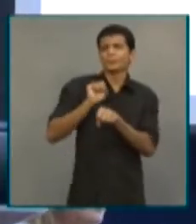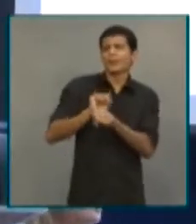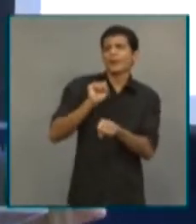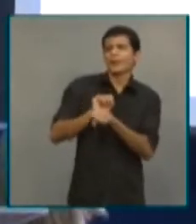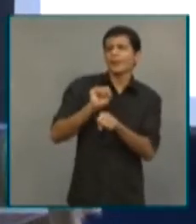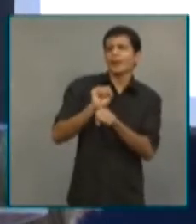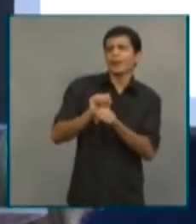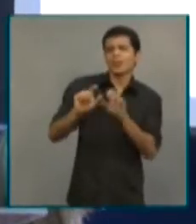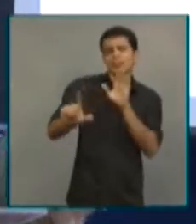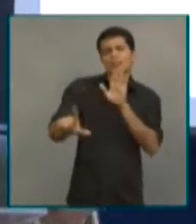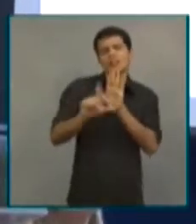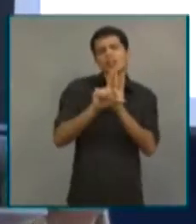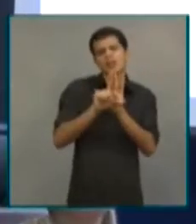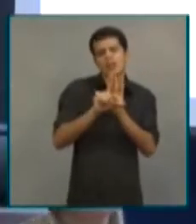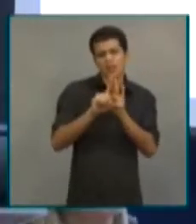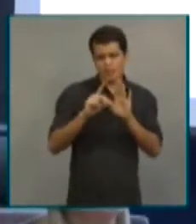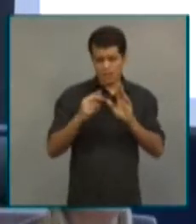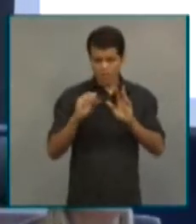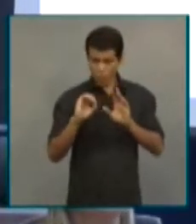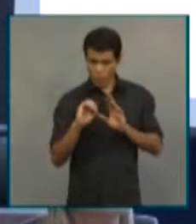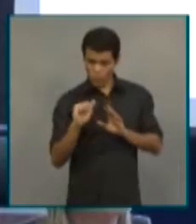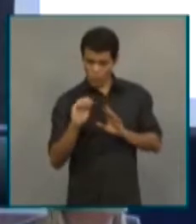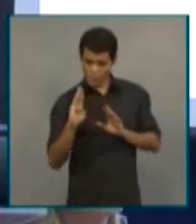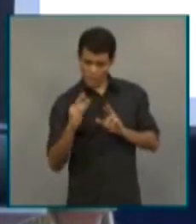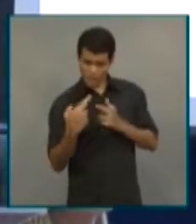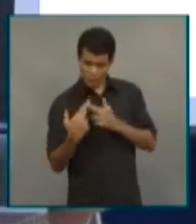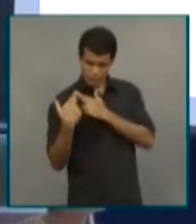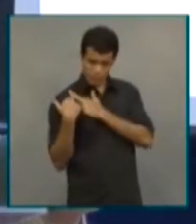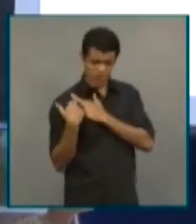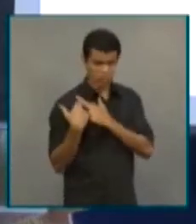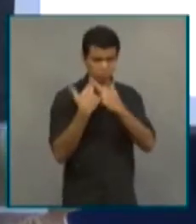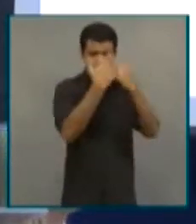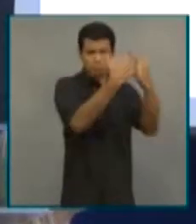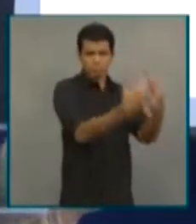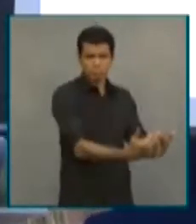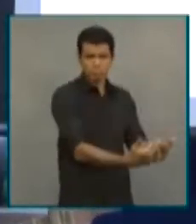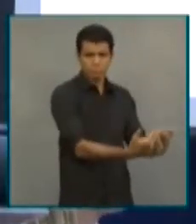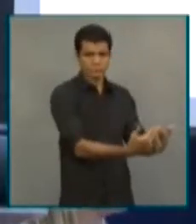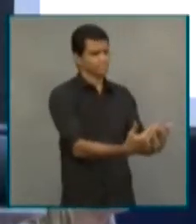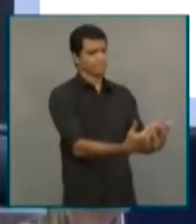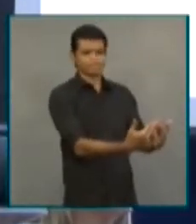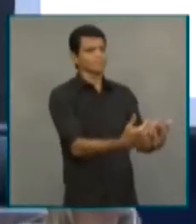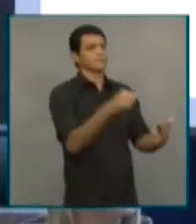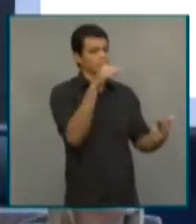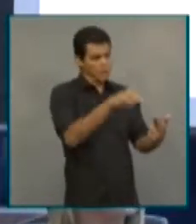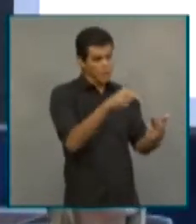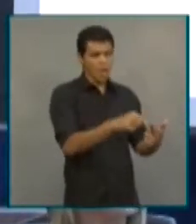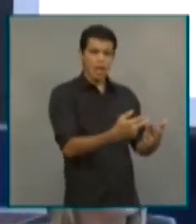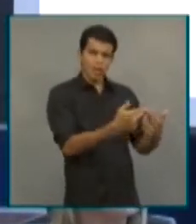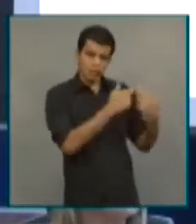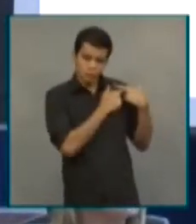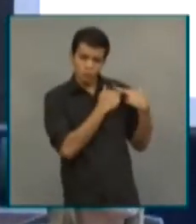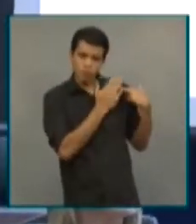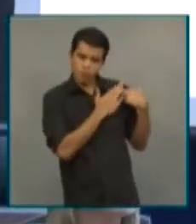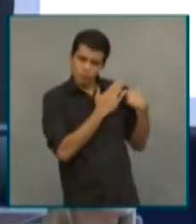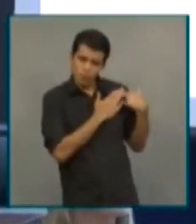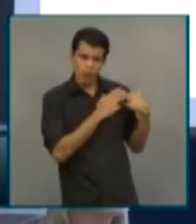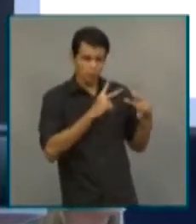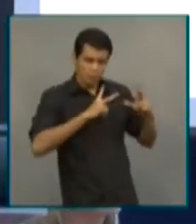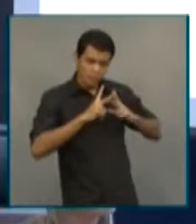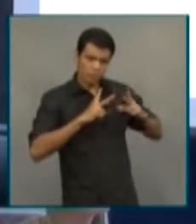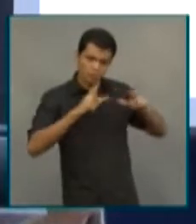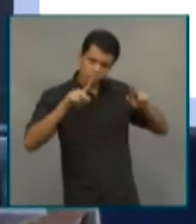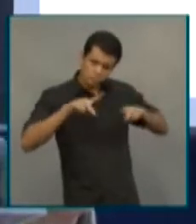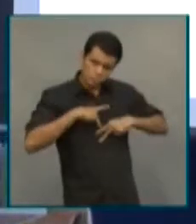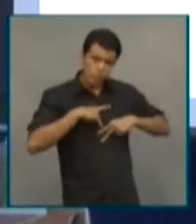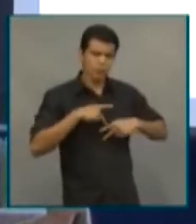passando a responsabilidade da OAB para outra entidade. Nós, na nossa gestão, vamos definir pelo Conselho Seccional já a partir de janeiro do ano